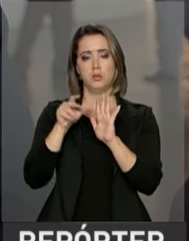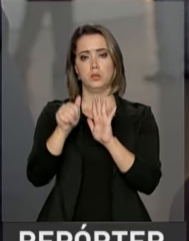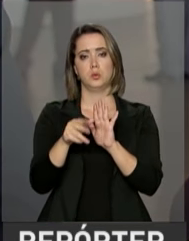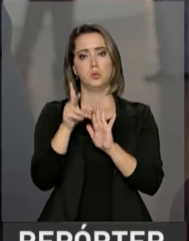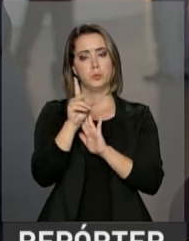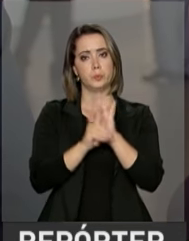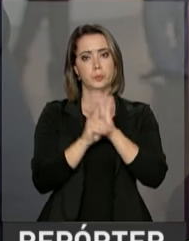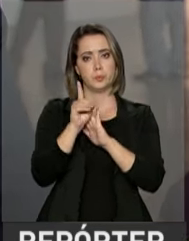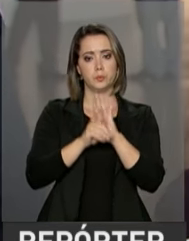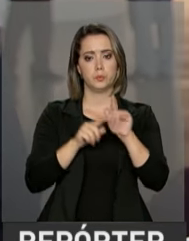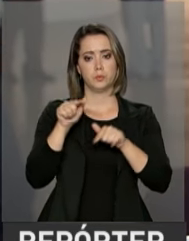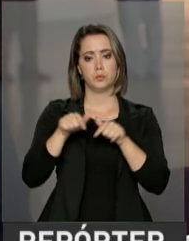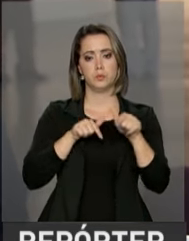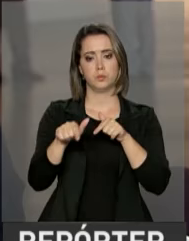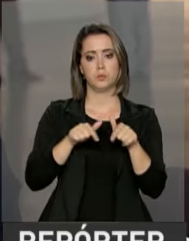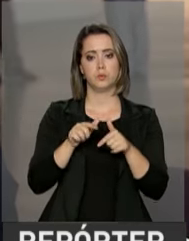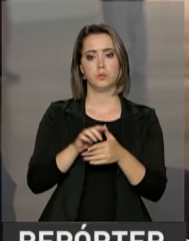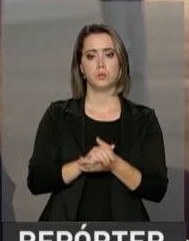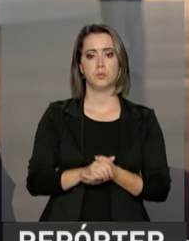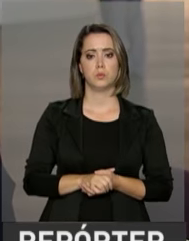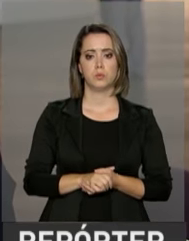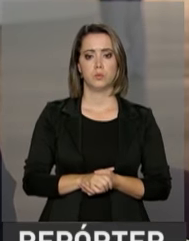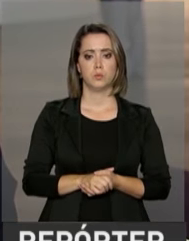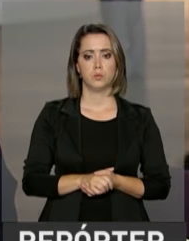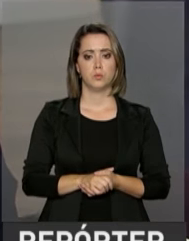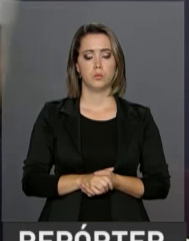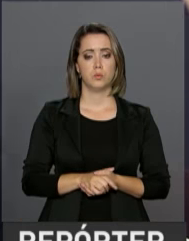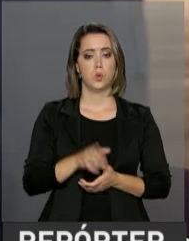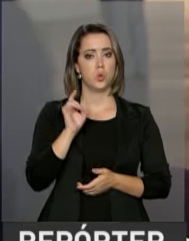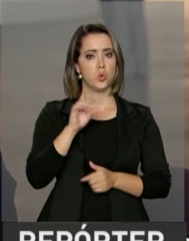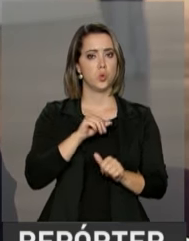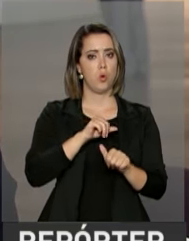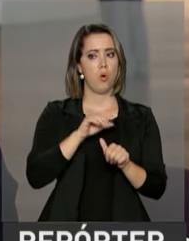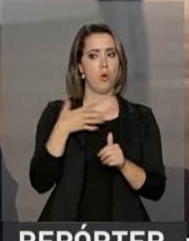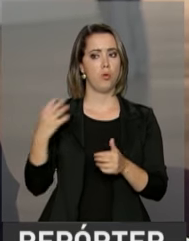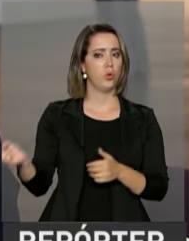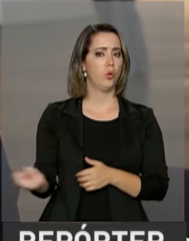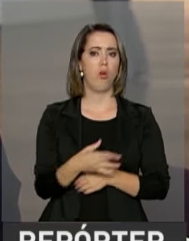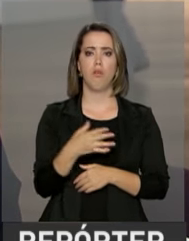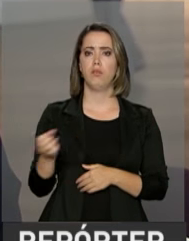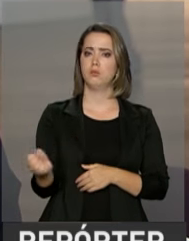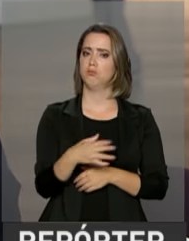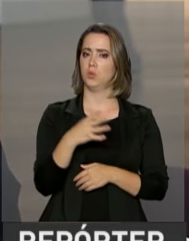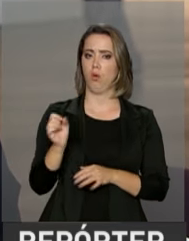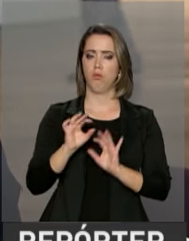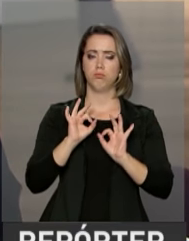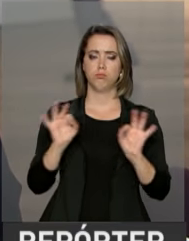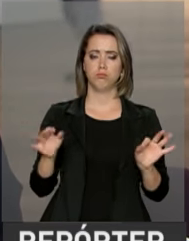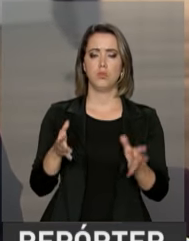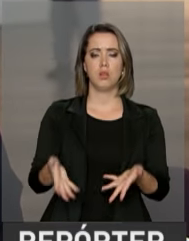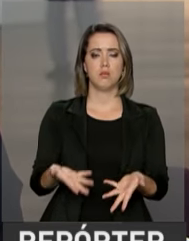trabalhista, da reforma trabalhista, elas apenas modernizam para